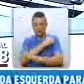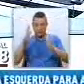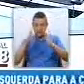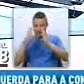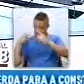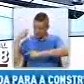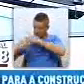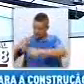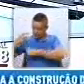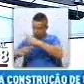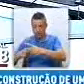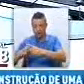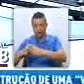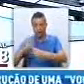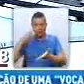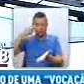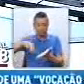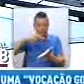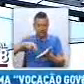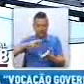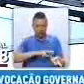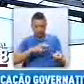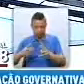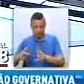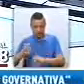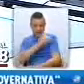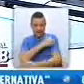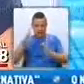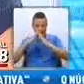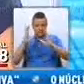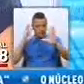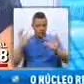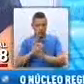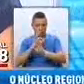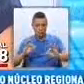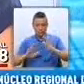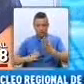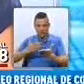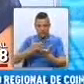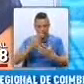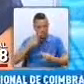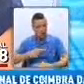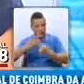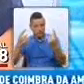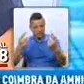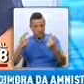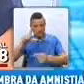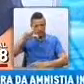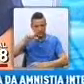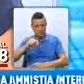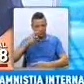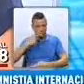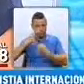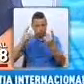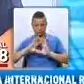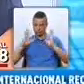também das casas de espetáculo. E a Casa da Música vai, desta forma, dar-se a conhecer, a chegar também a um público mais